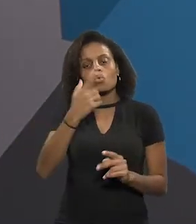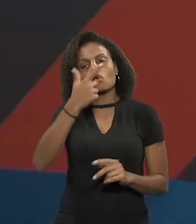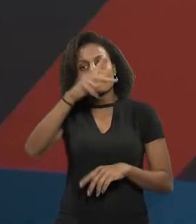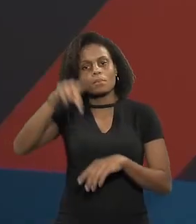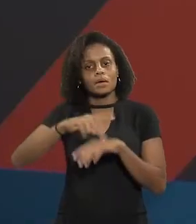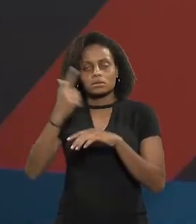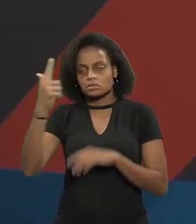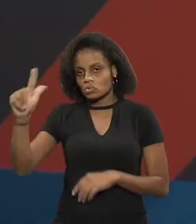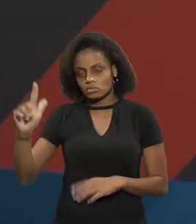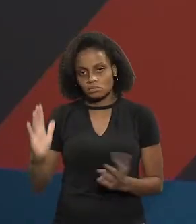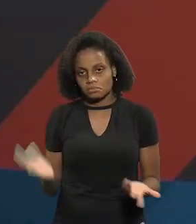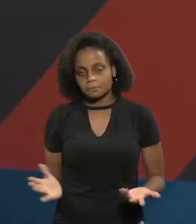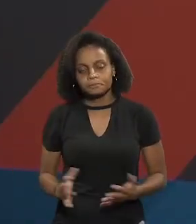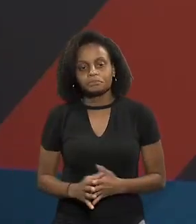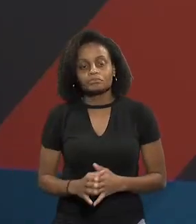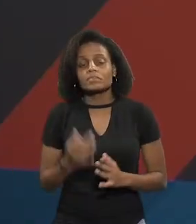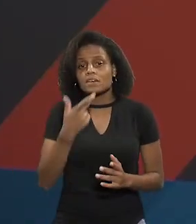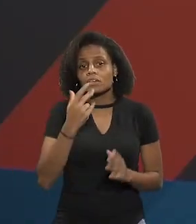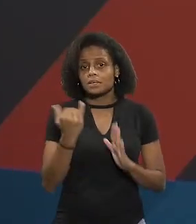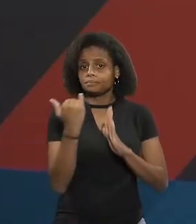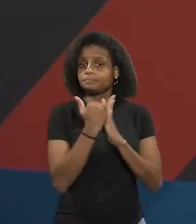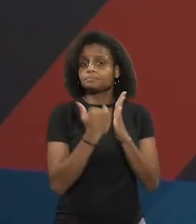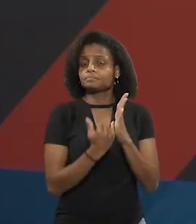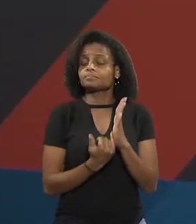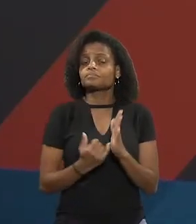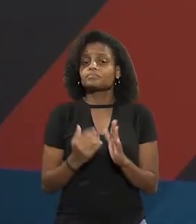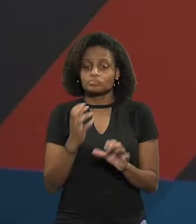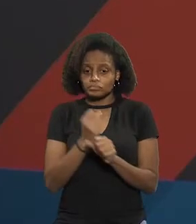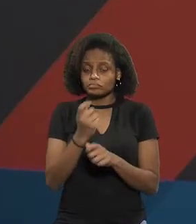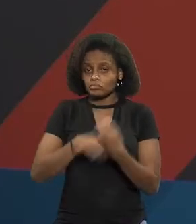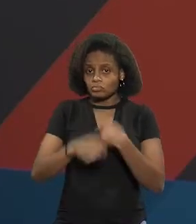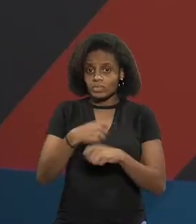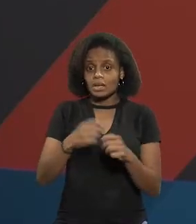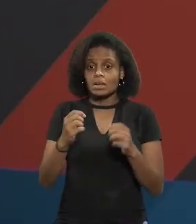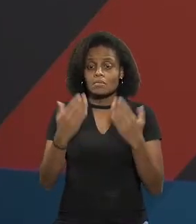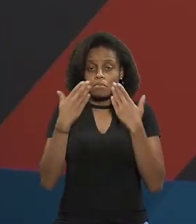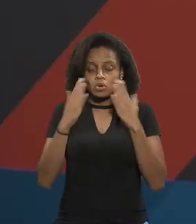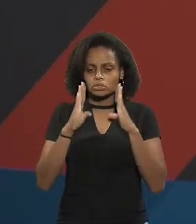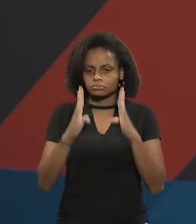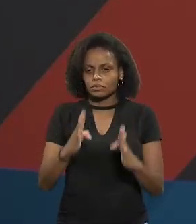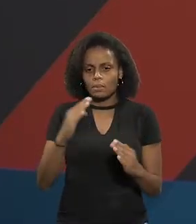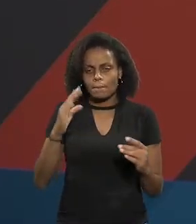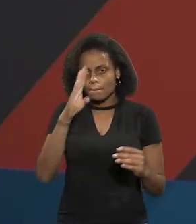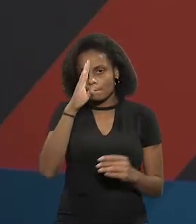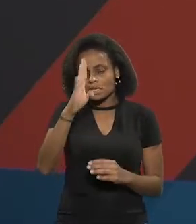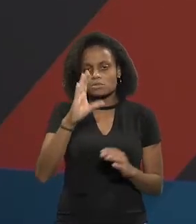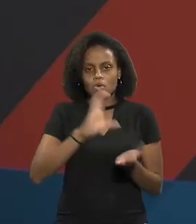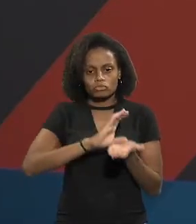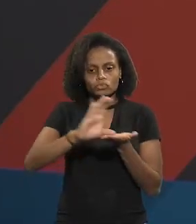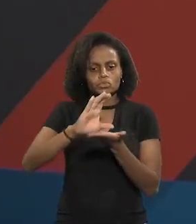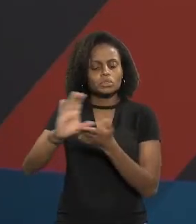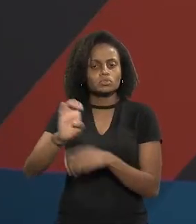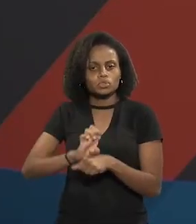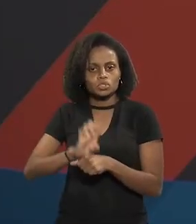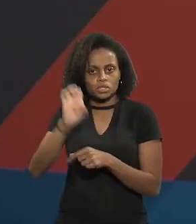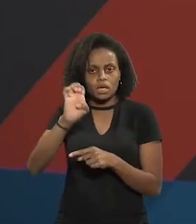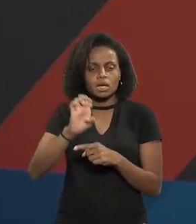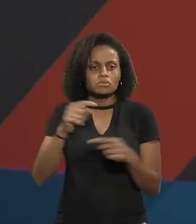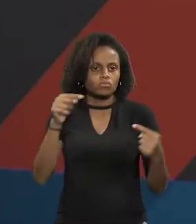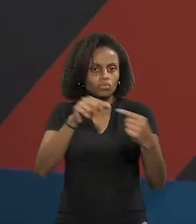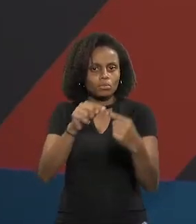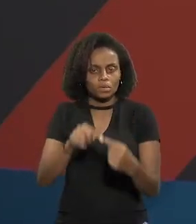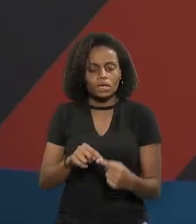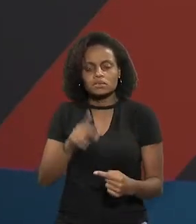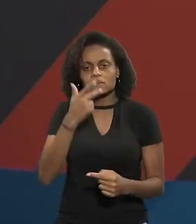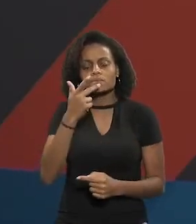Como eu disse, né, essa lei de diretriz orçamentária aponta nortes e os principais investimentos que o Estado pretende fazer. O senhor está falando